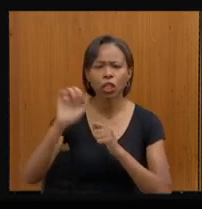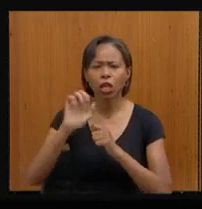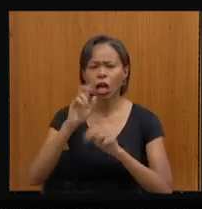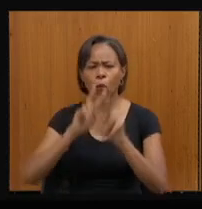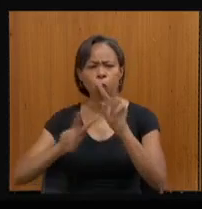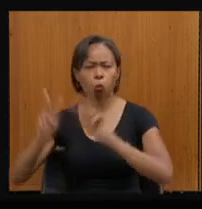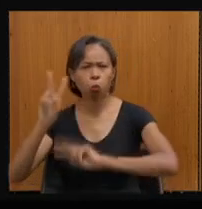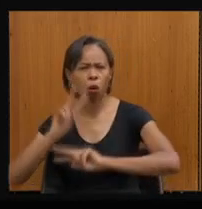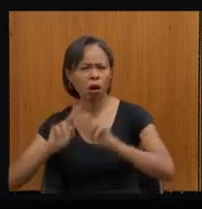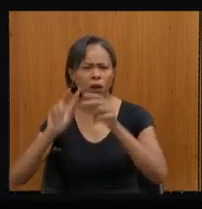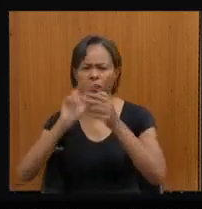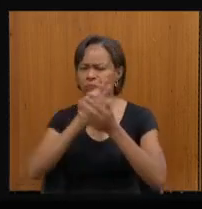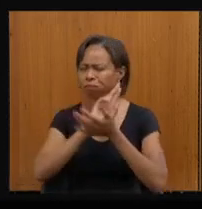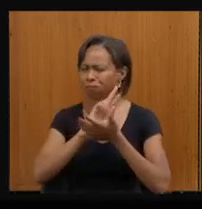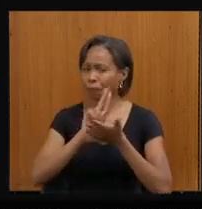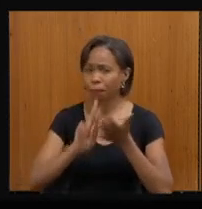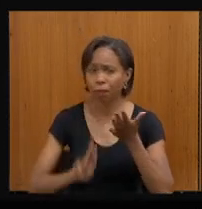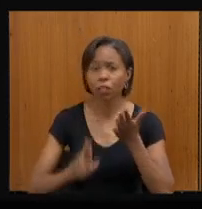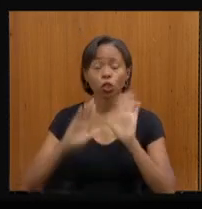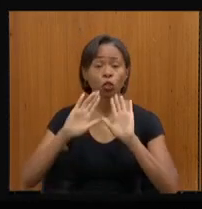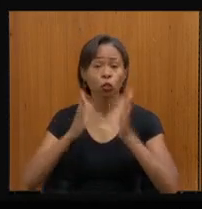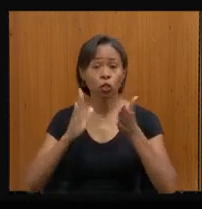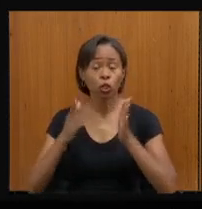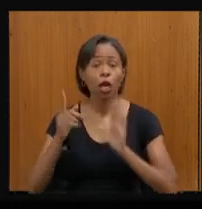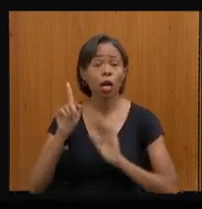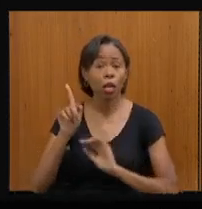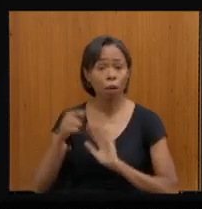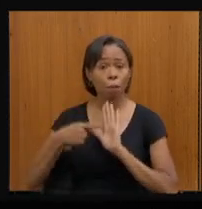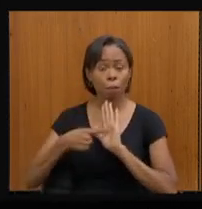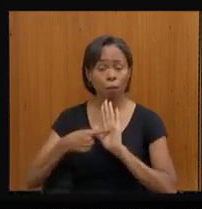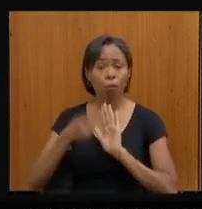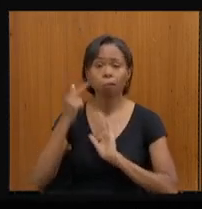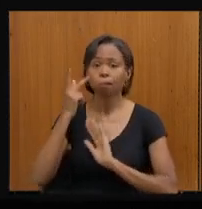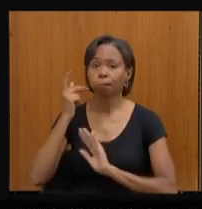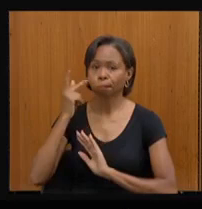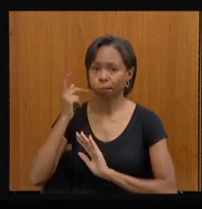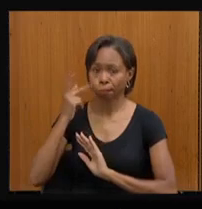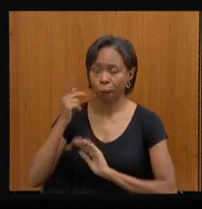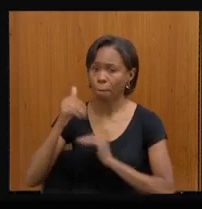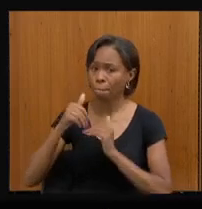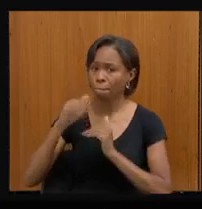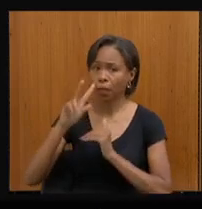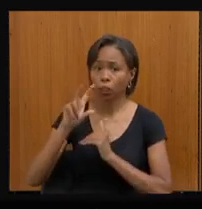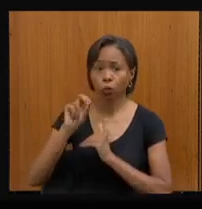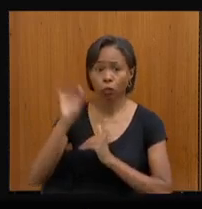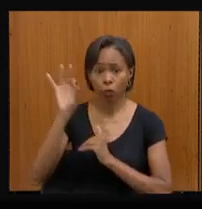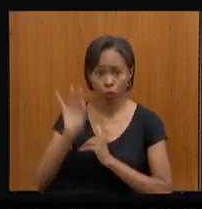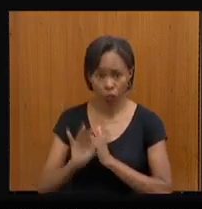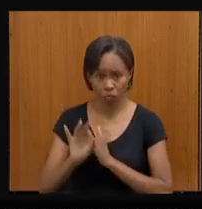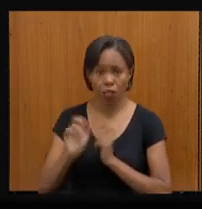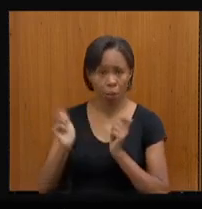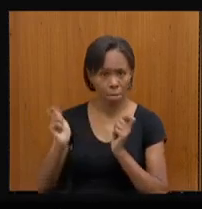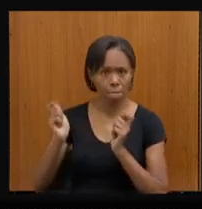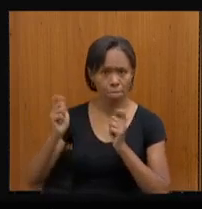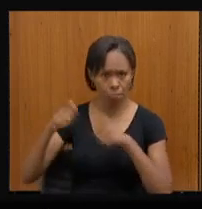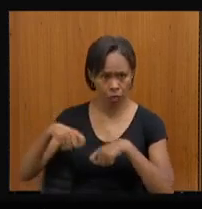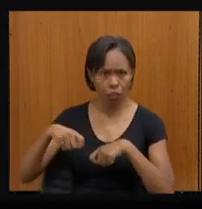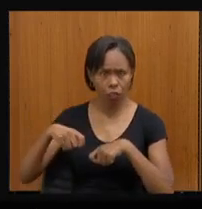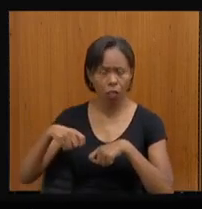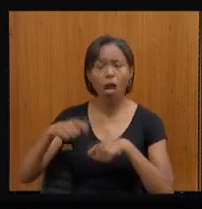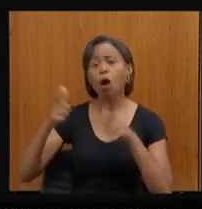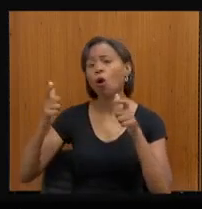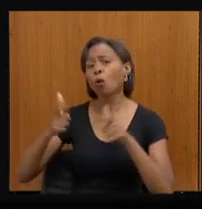que já ficou um pouco a toca no Ceará mais de cinquenta por cento desse potencial